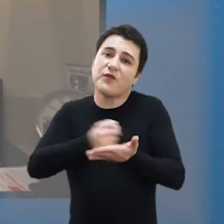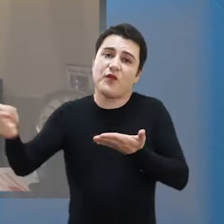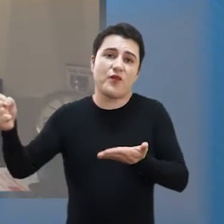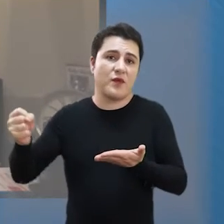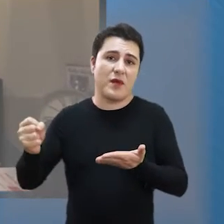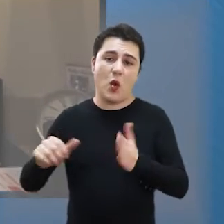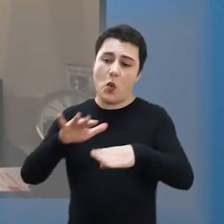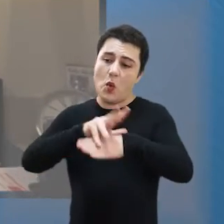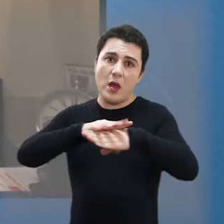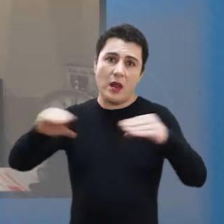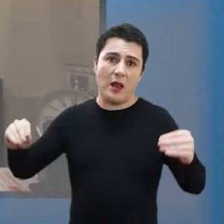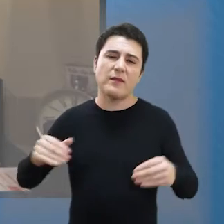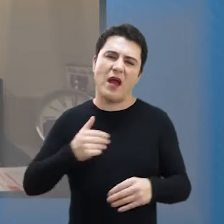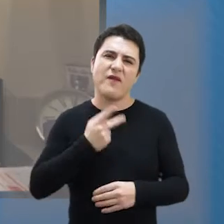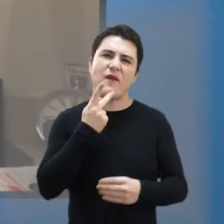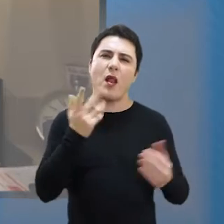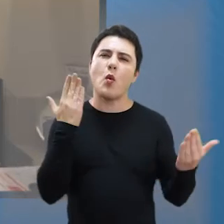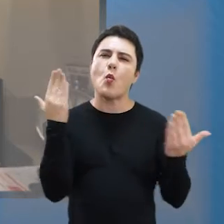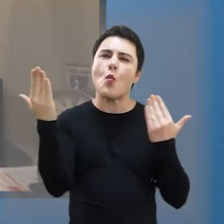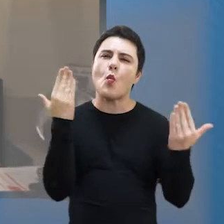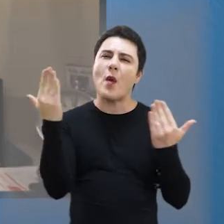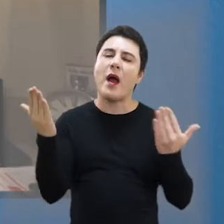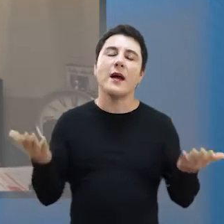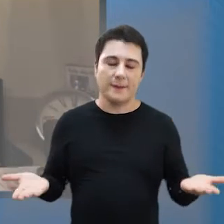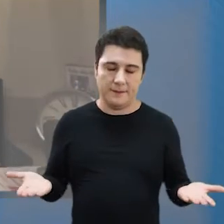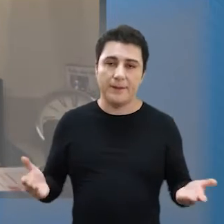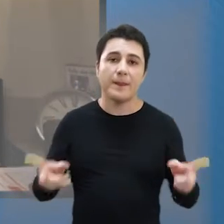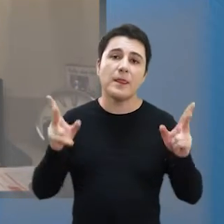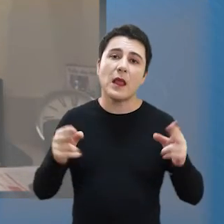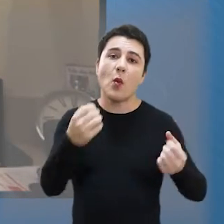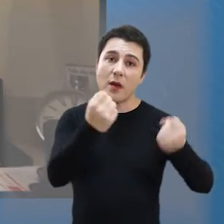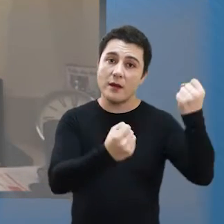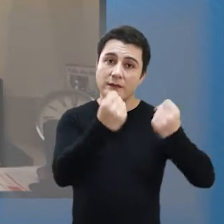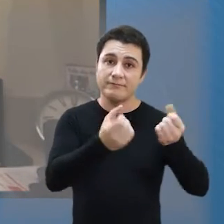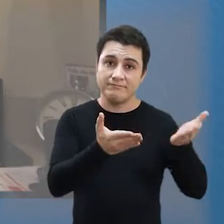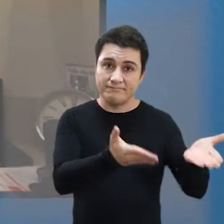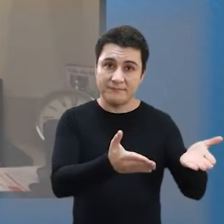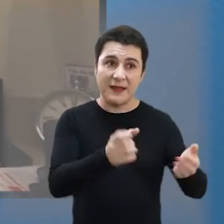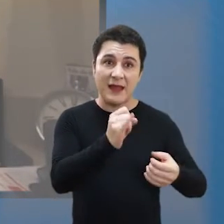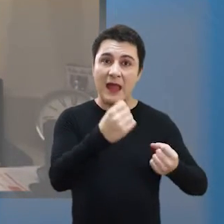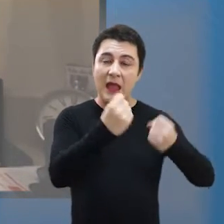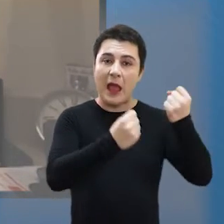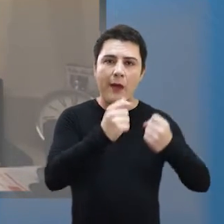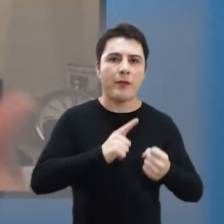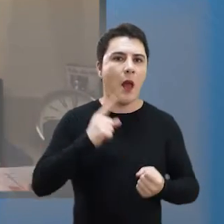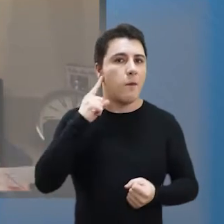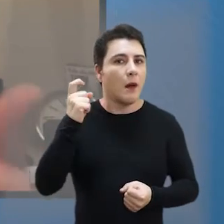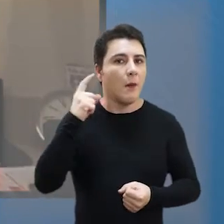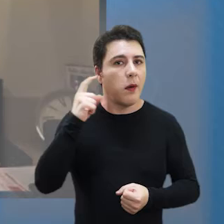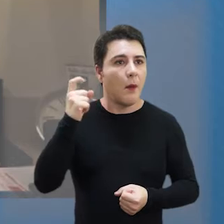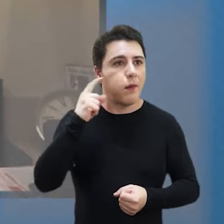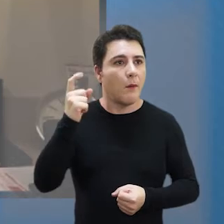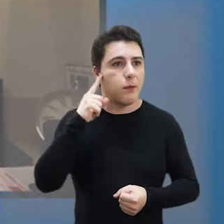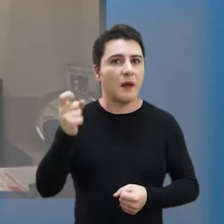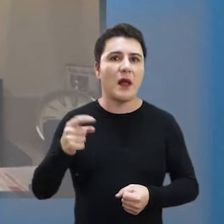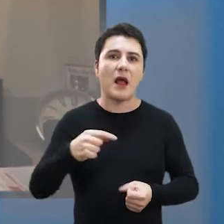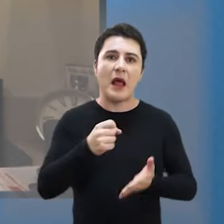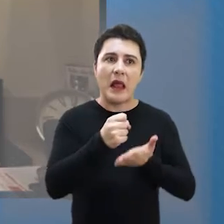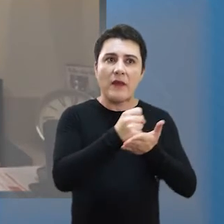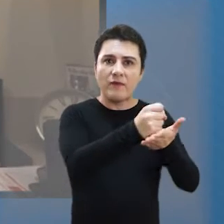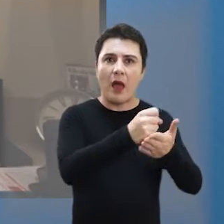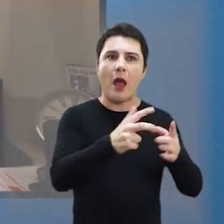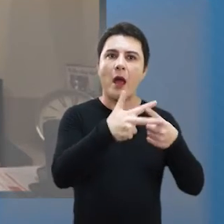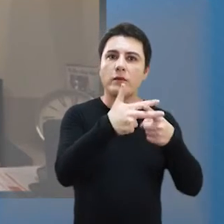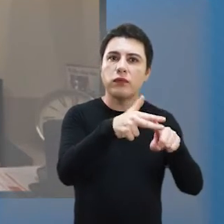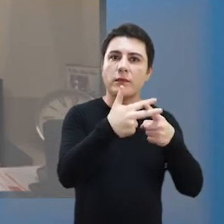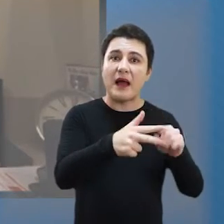cura. Tá? Eu costumo brincar, fazer uma analogia igual o carro nosso. Quando ele começa já a fazer barulho, ou quando a gente